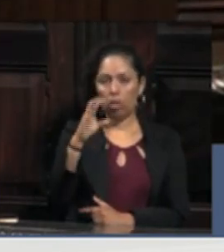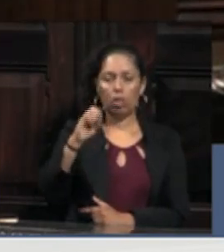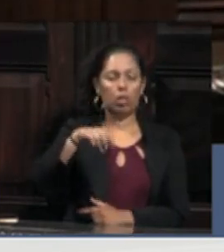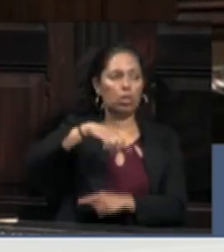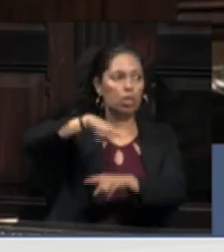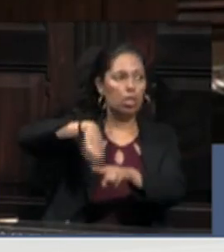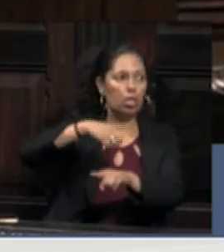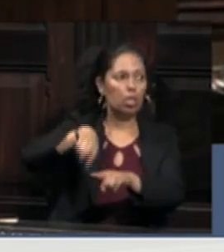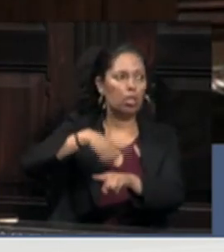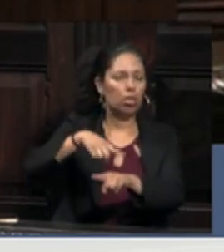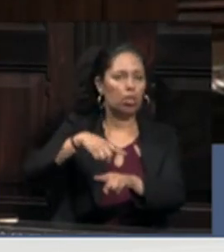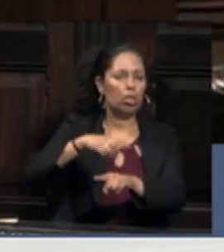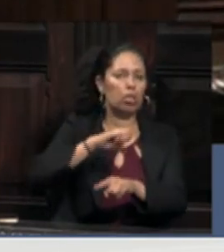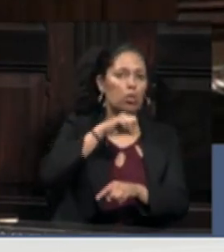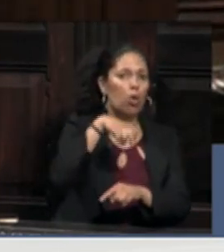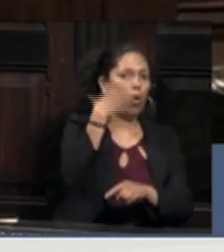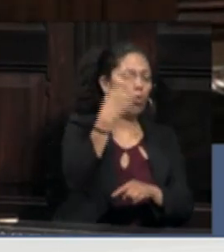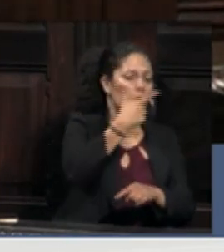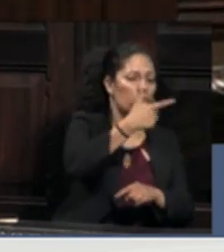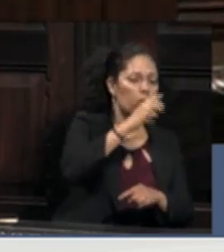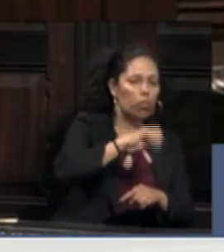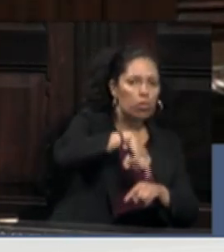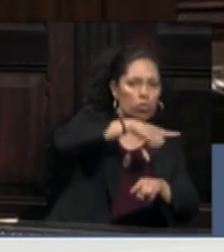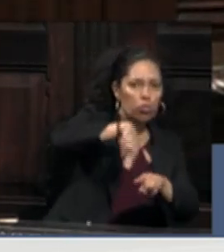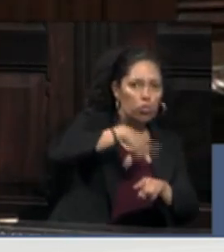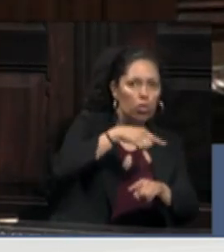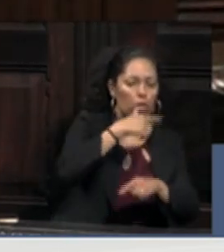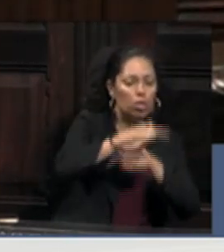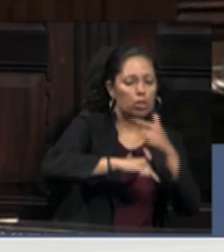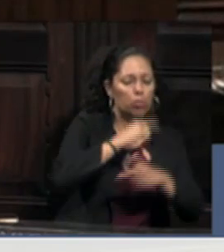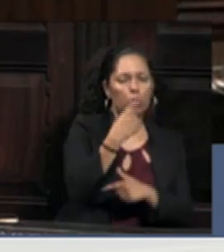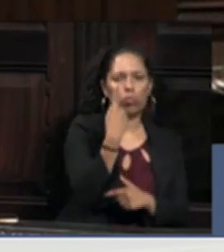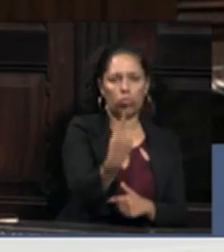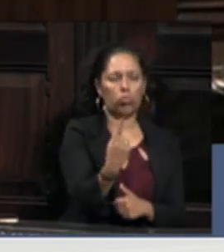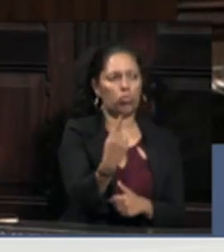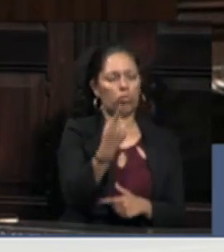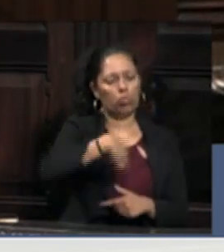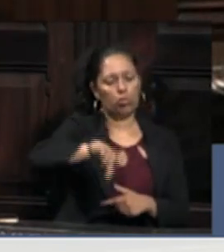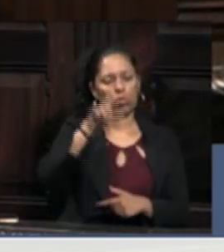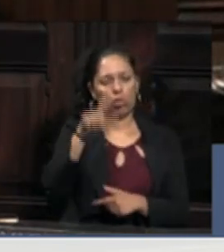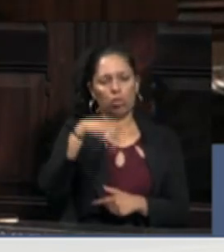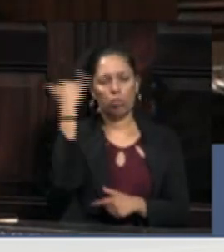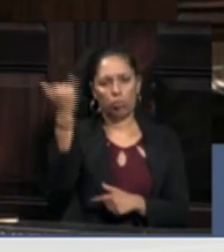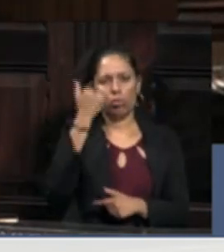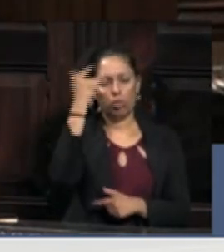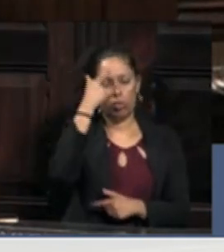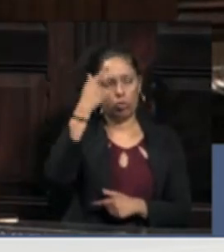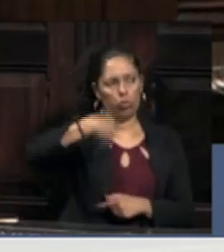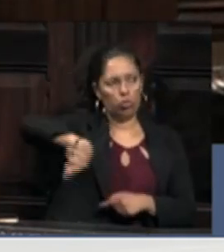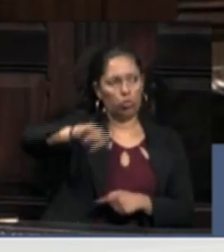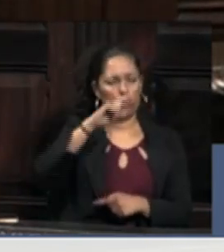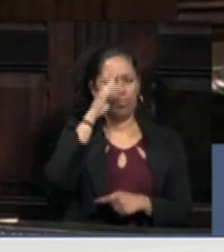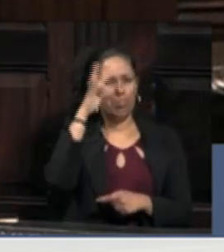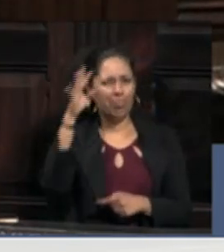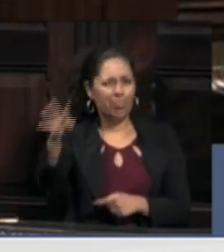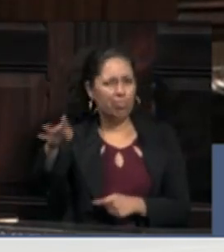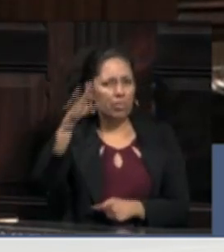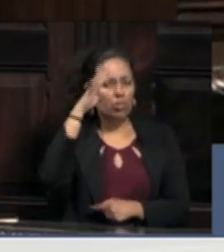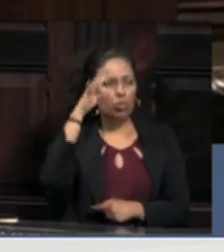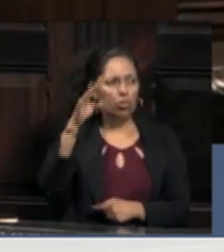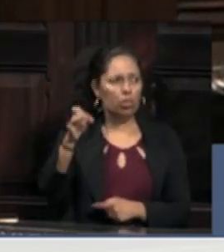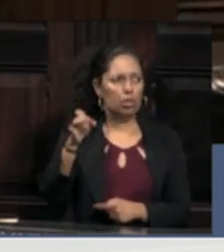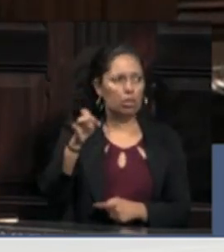é integral com dedicação exclusiva. Portanto, é muito importante que a gente consiga discernir